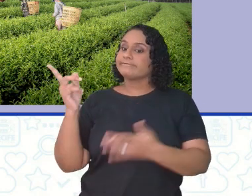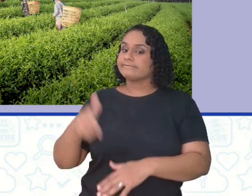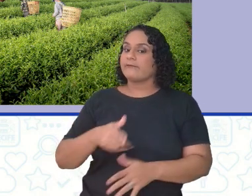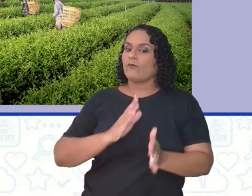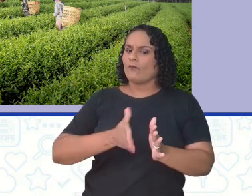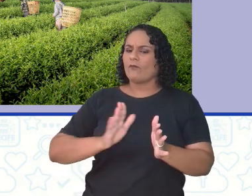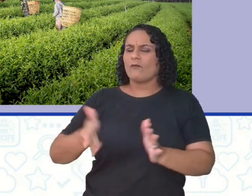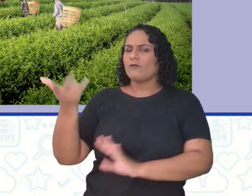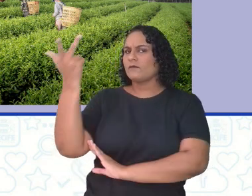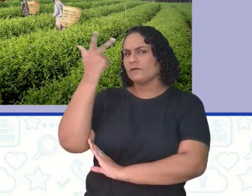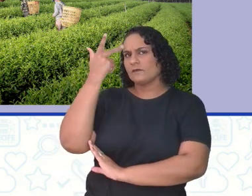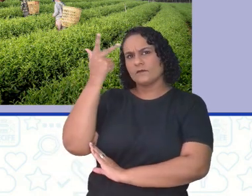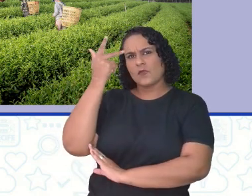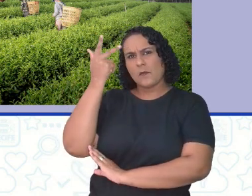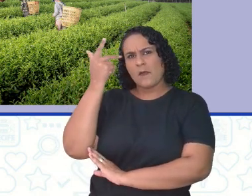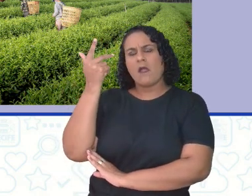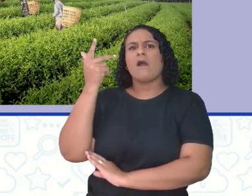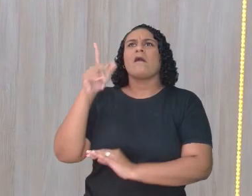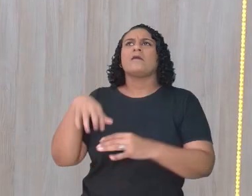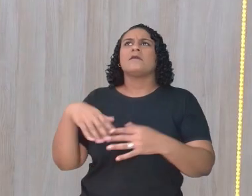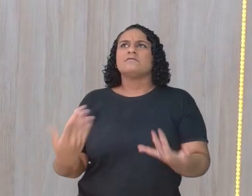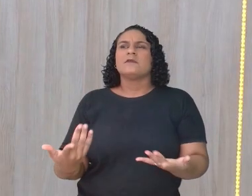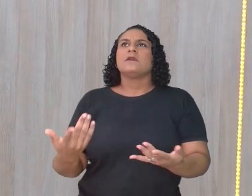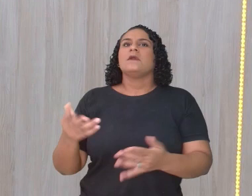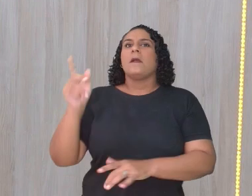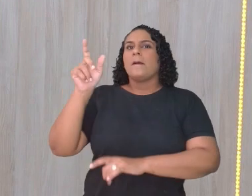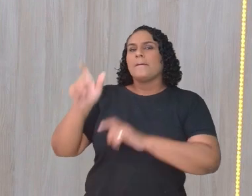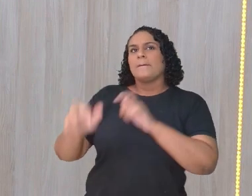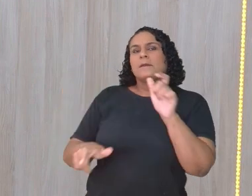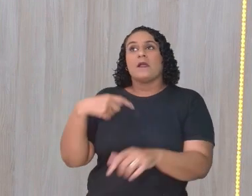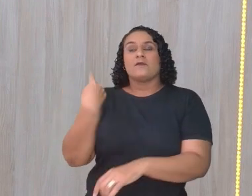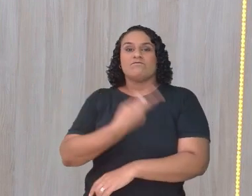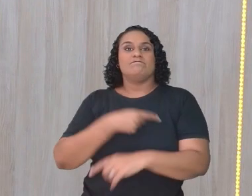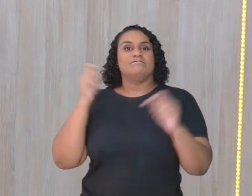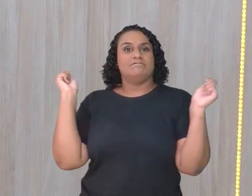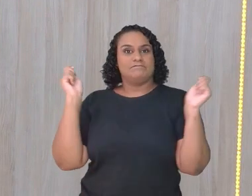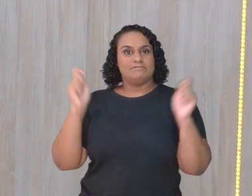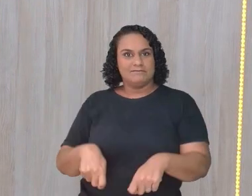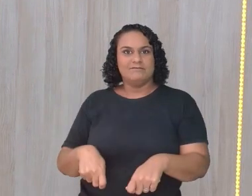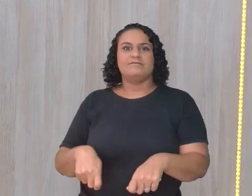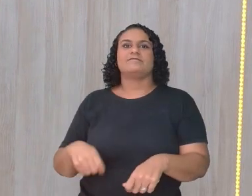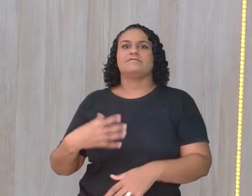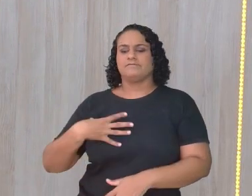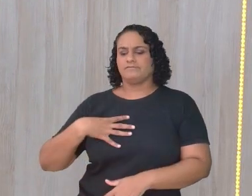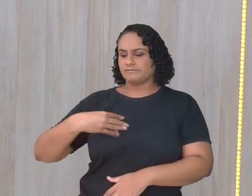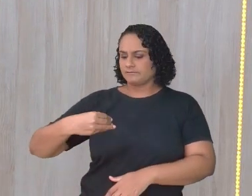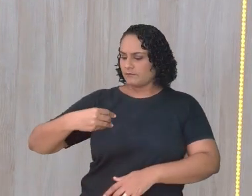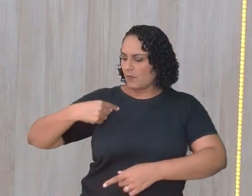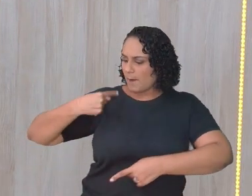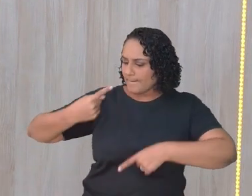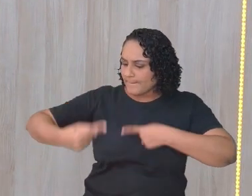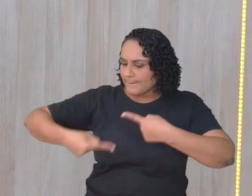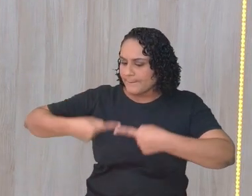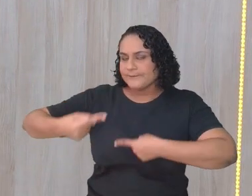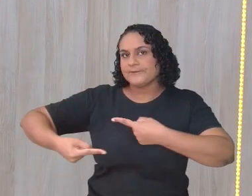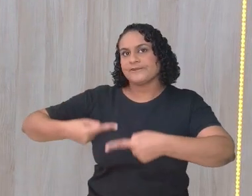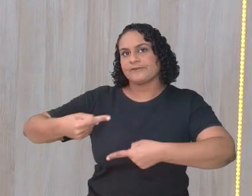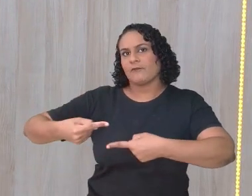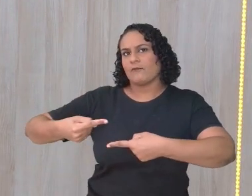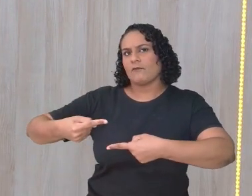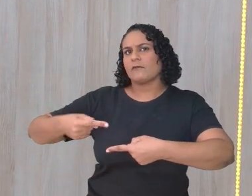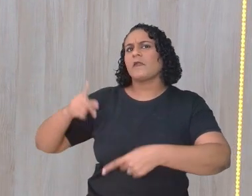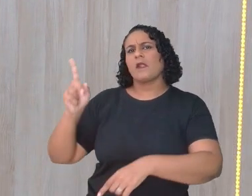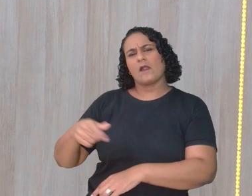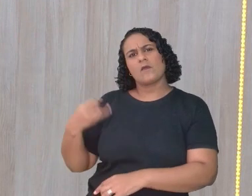processo normal, não é? Para que as pessoas, que a gente possa também gerar outros descendentes. E ela é tão